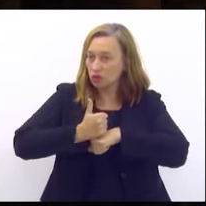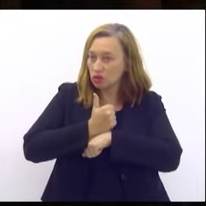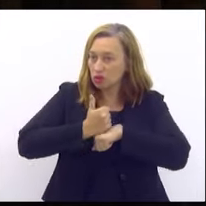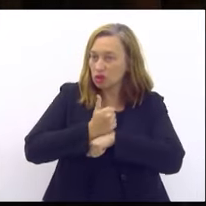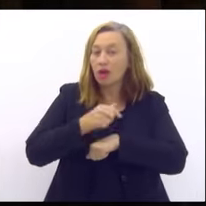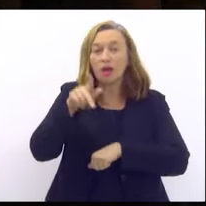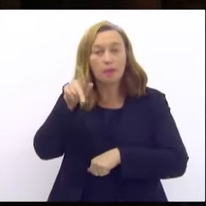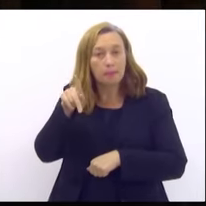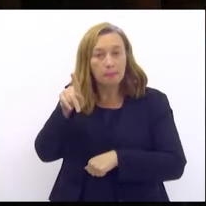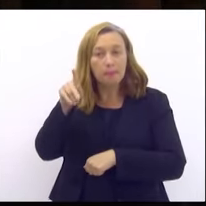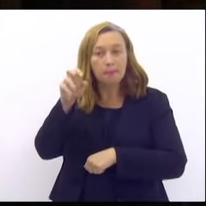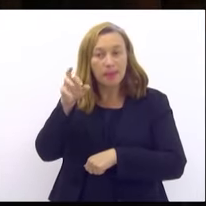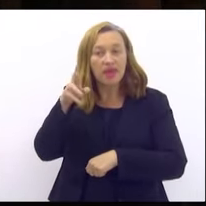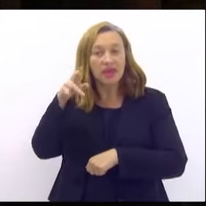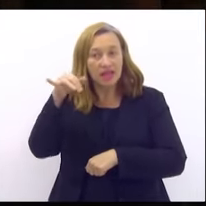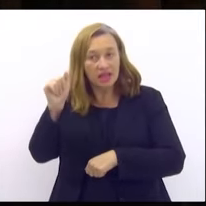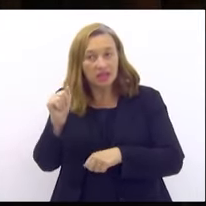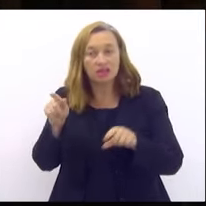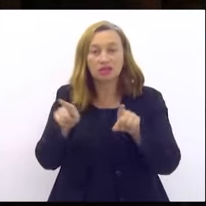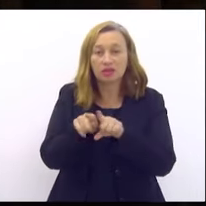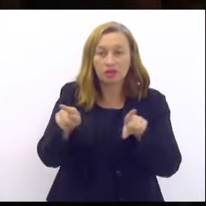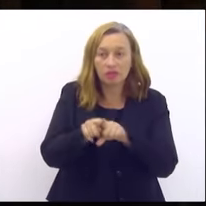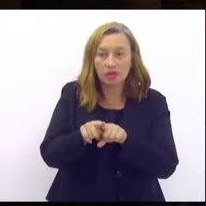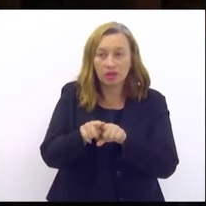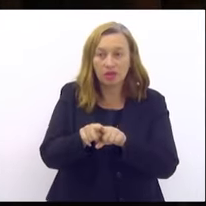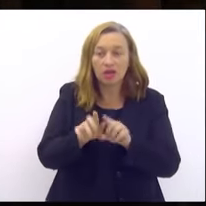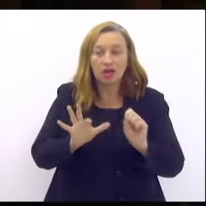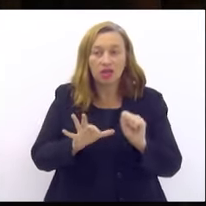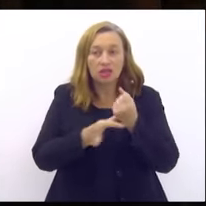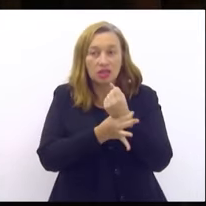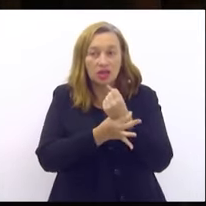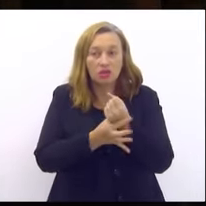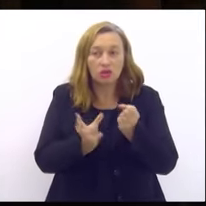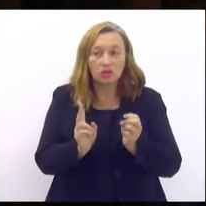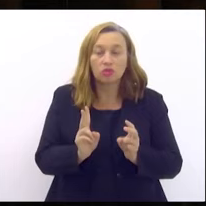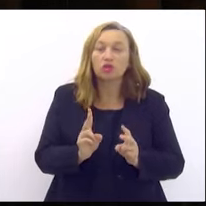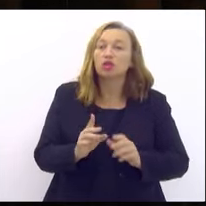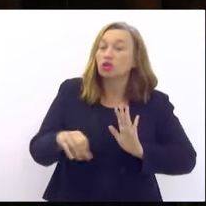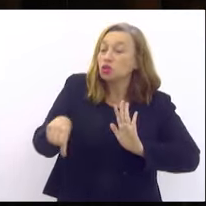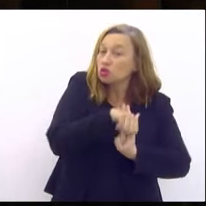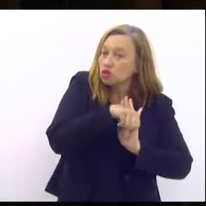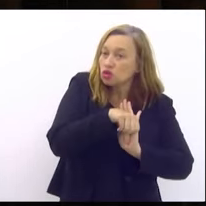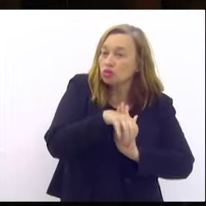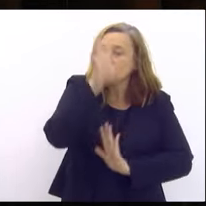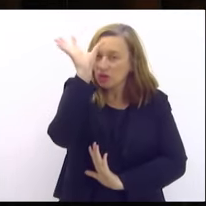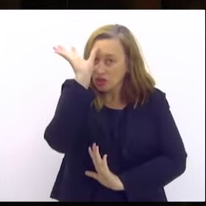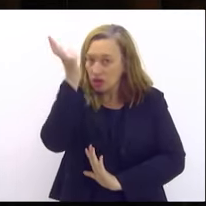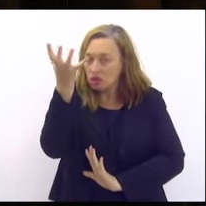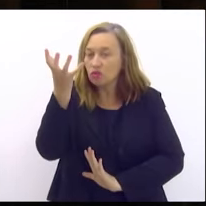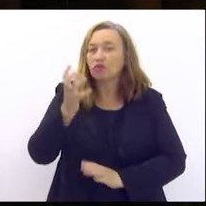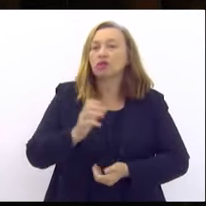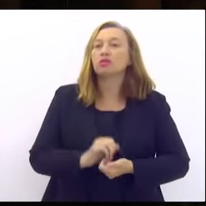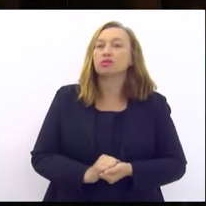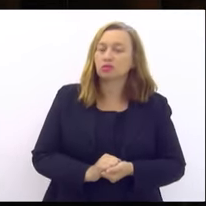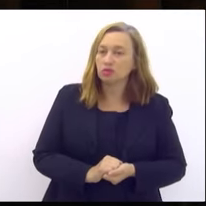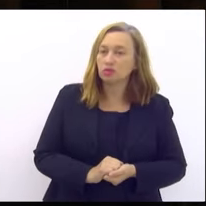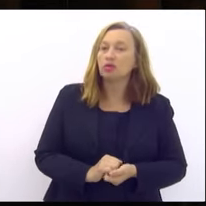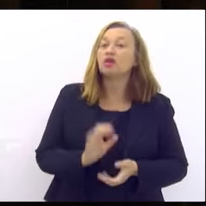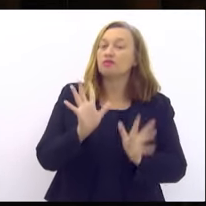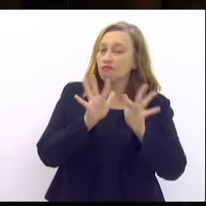perícias mas mais que isso garantindo que os crimes sejam eh resolvidos sejam